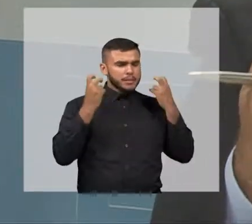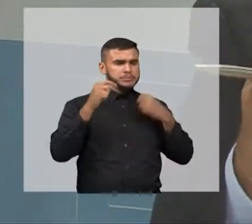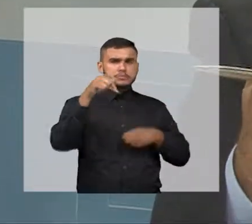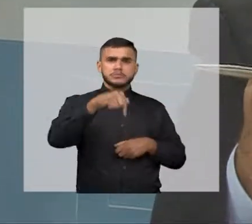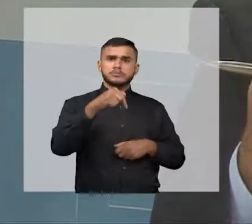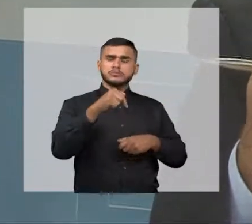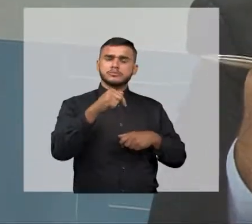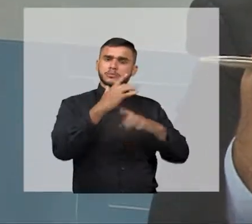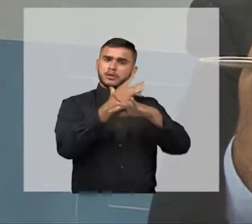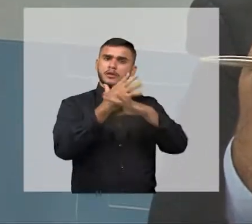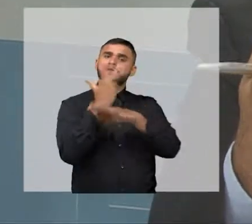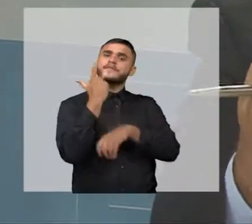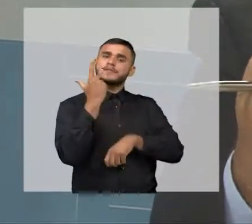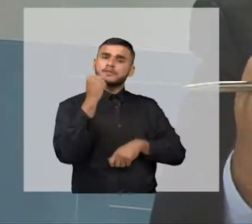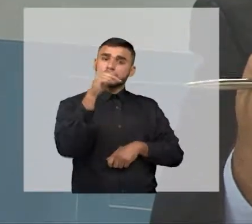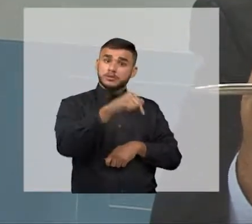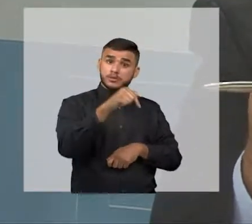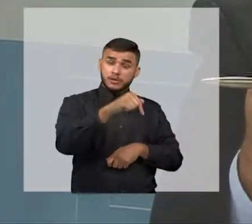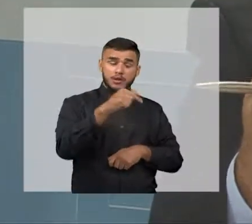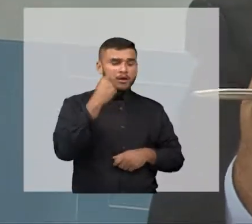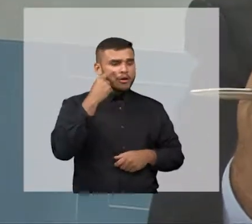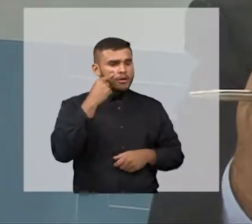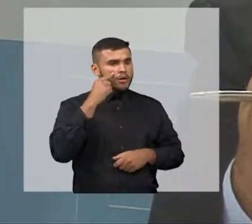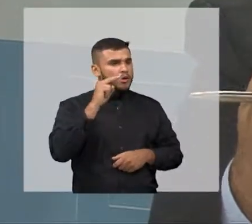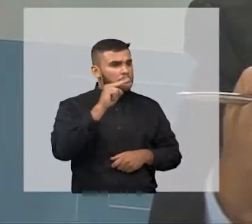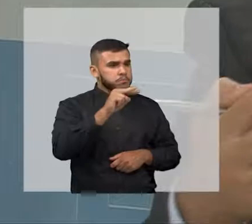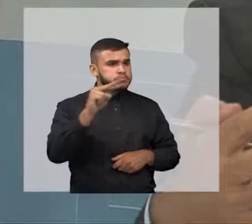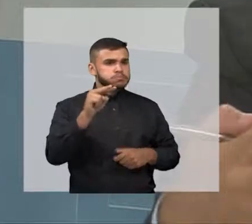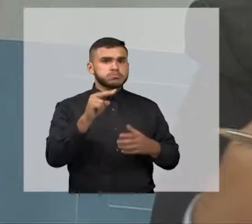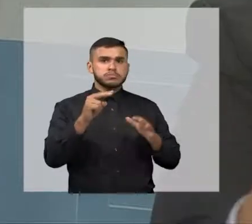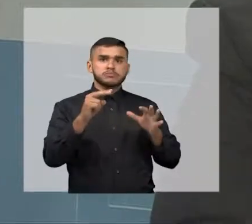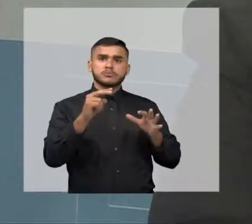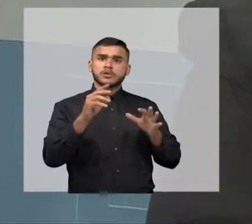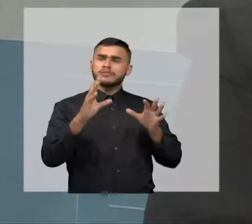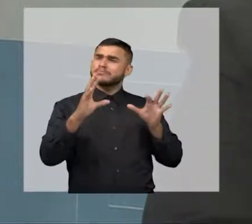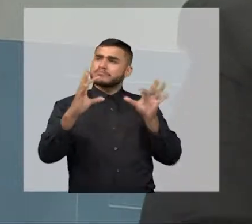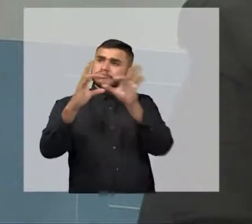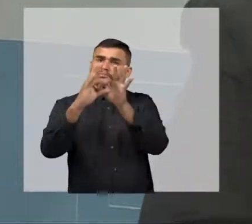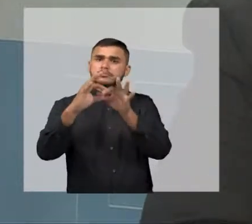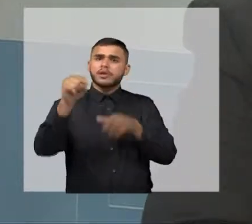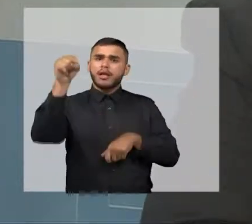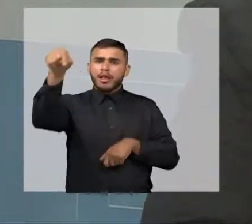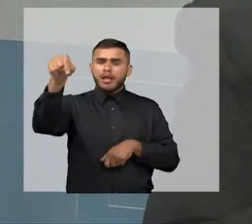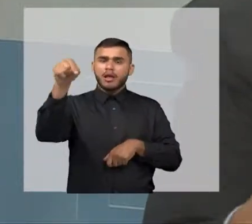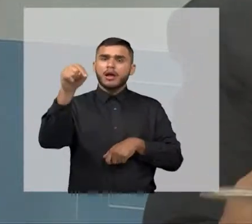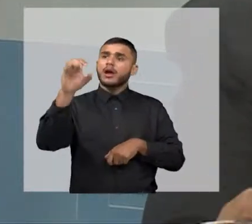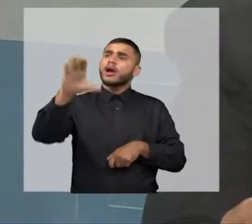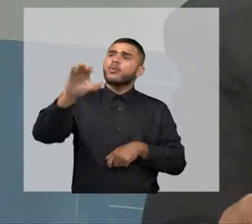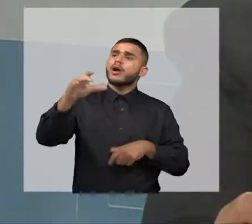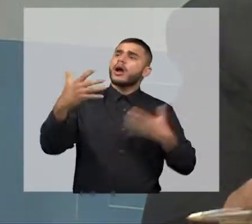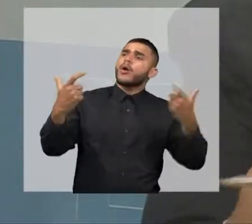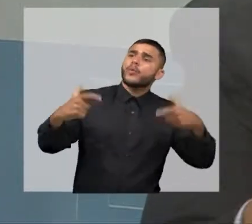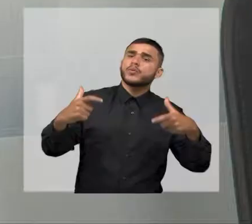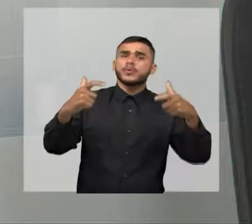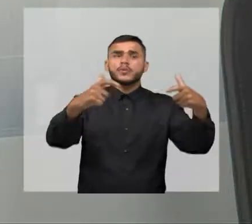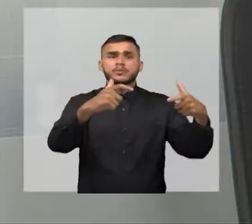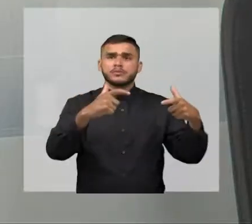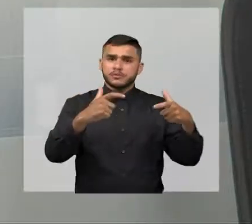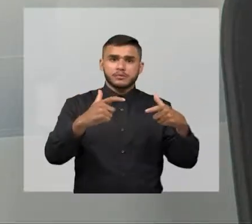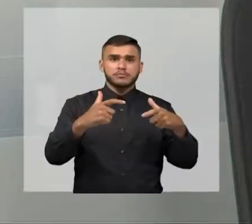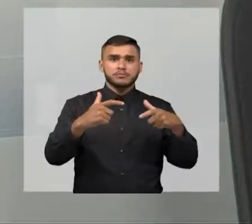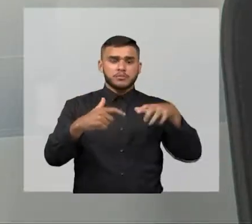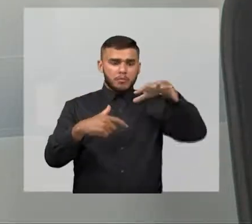pobreza, a miséria, a dificuldade da população de Fortaleza é muito entranhada com a população de Caucaia. Você não sabe onde começa Fortaleza, onde começa